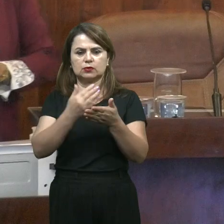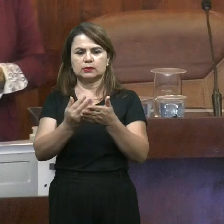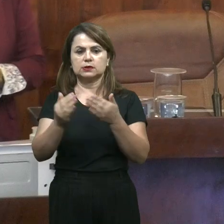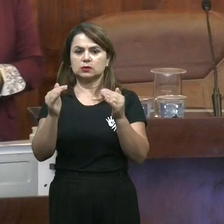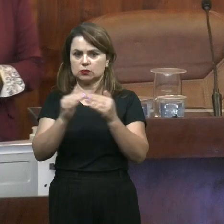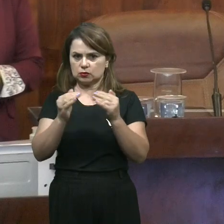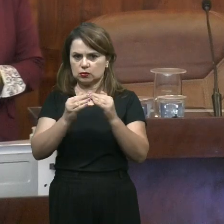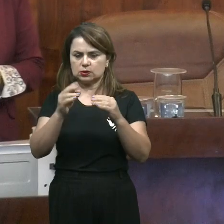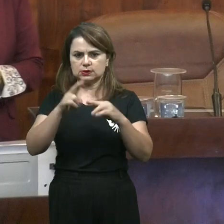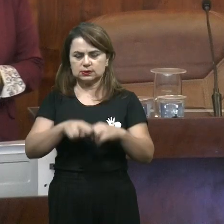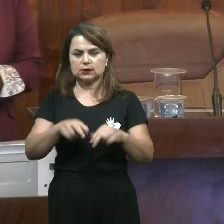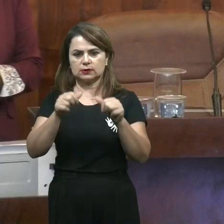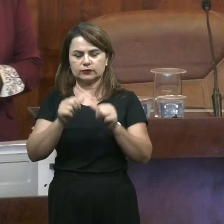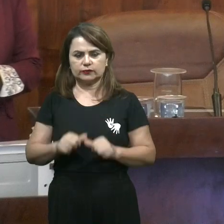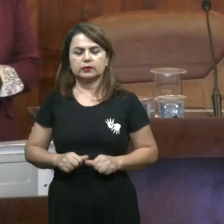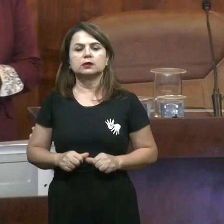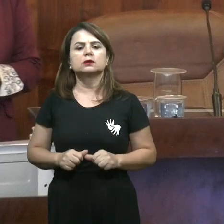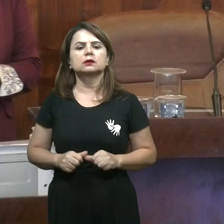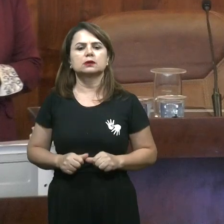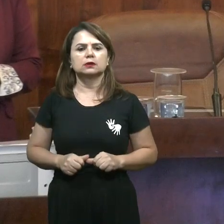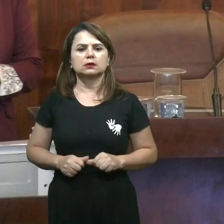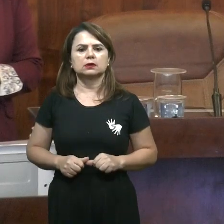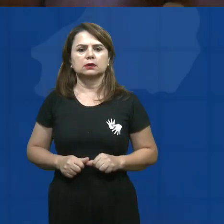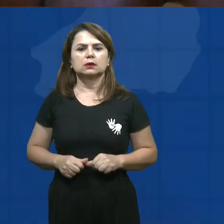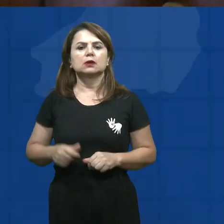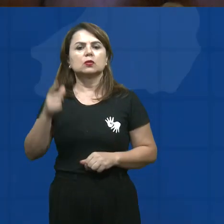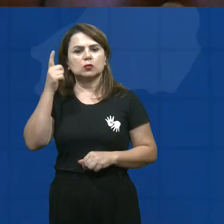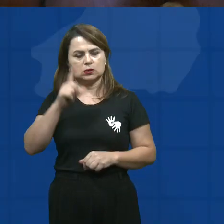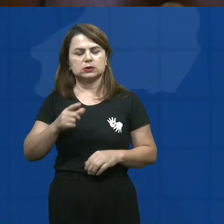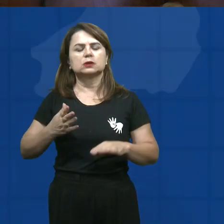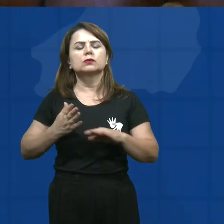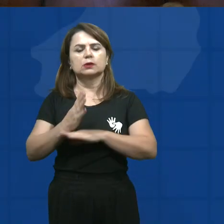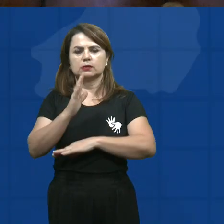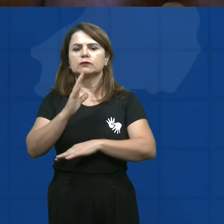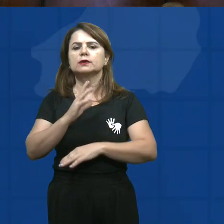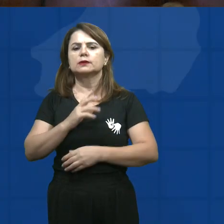favoráveis, permaneçam como se encontram. Aprovado.